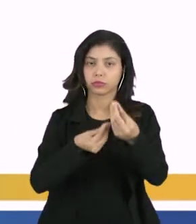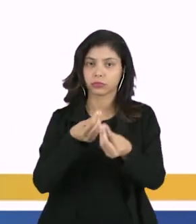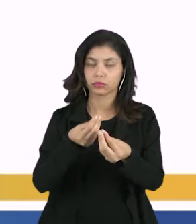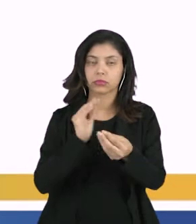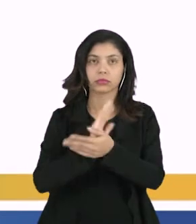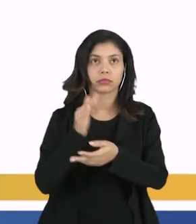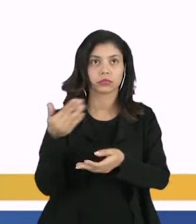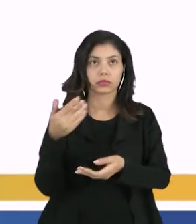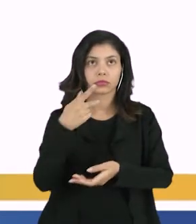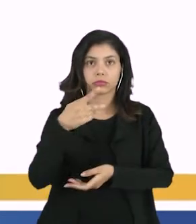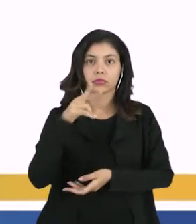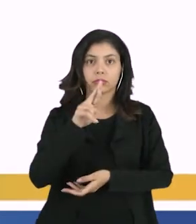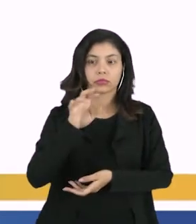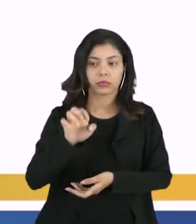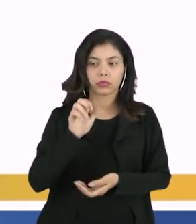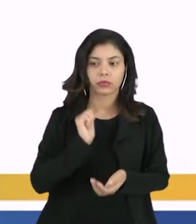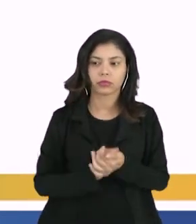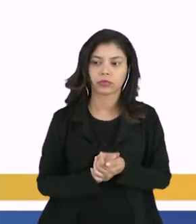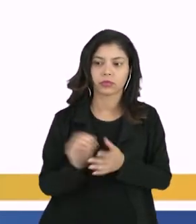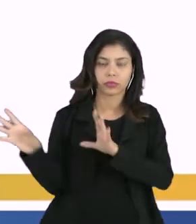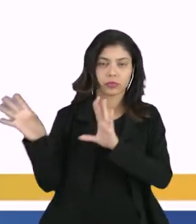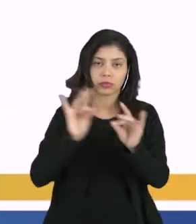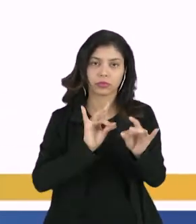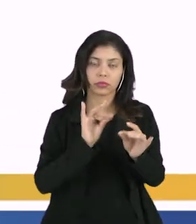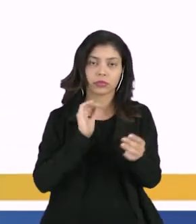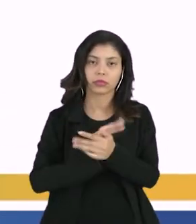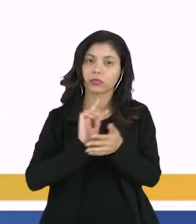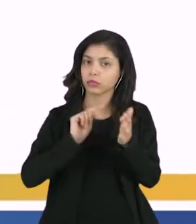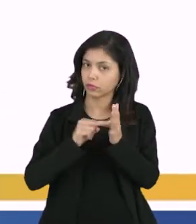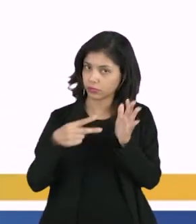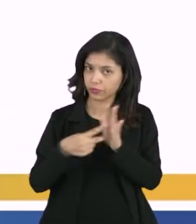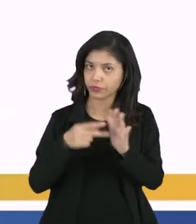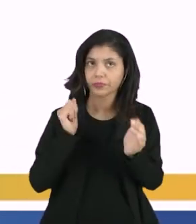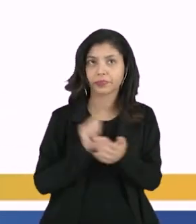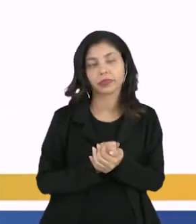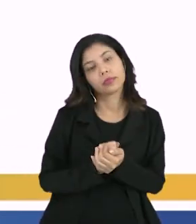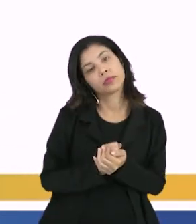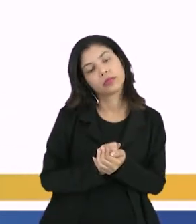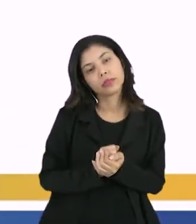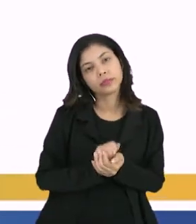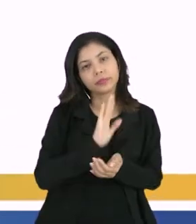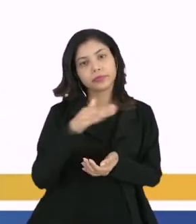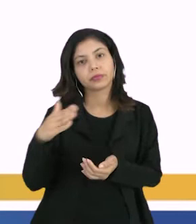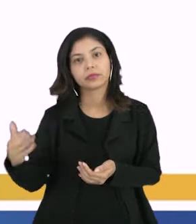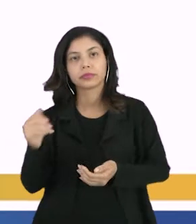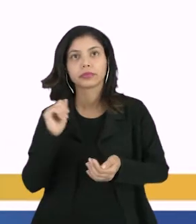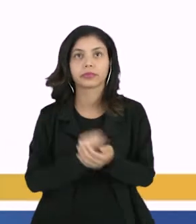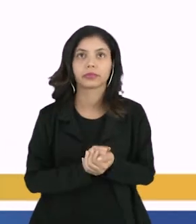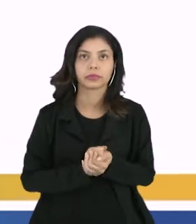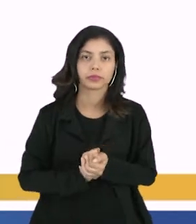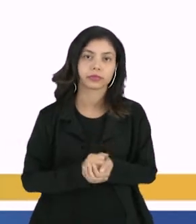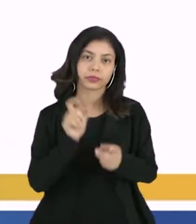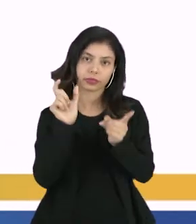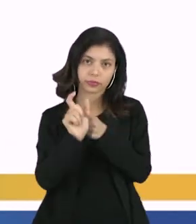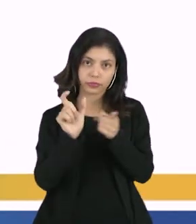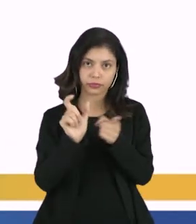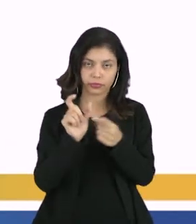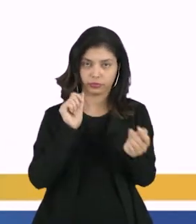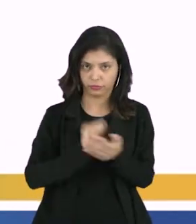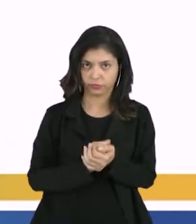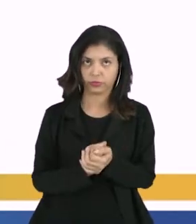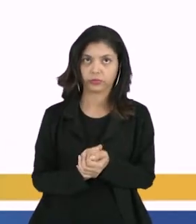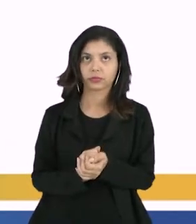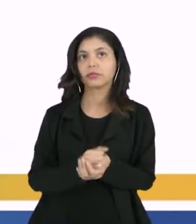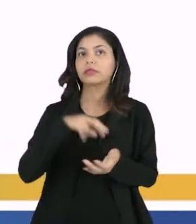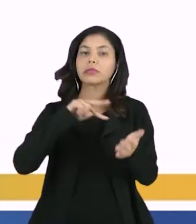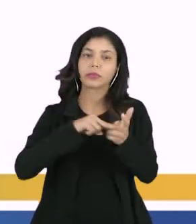radicais quanto dos prefixos, eles vêm trazendo uma significação. Que aí é quando se forma a palavra, ela vai ter lá o